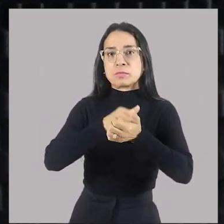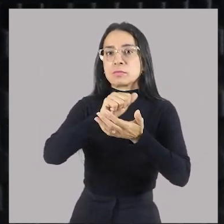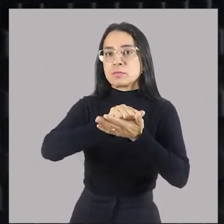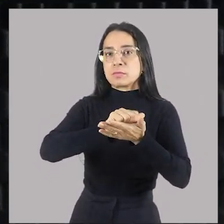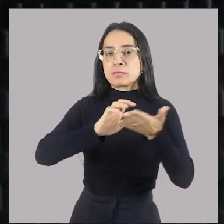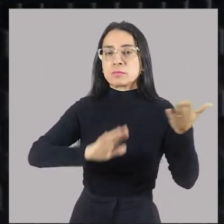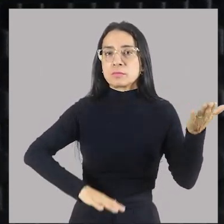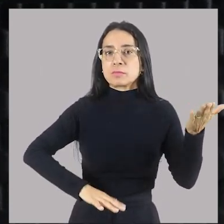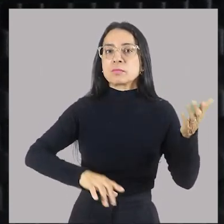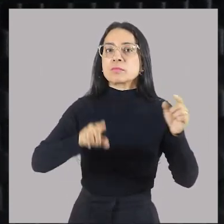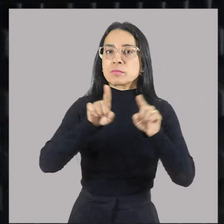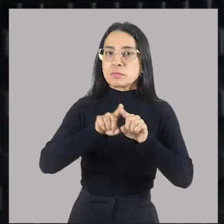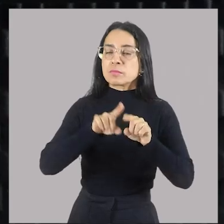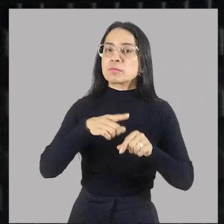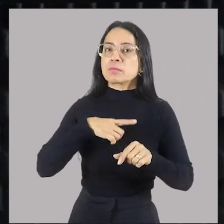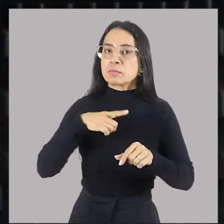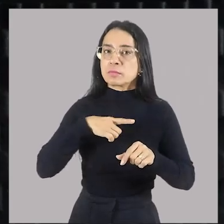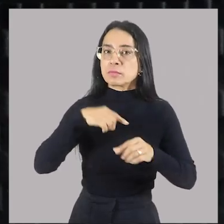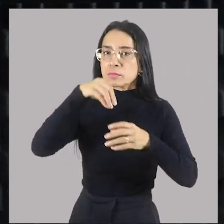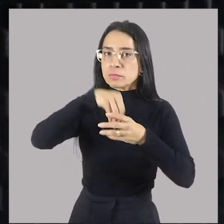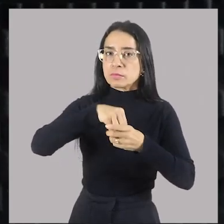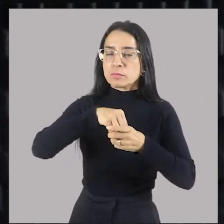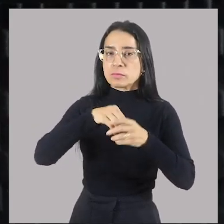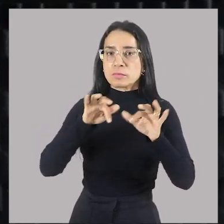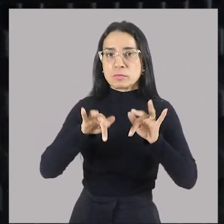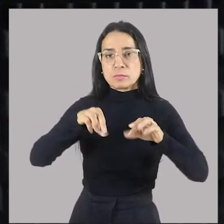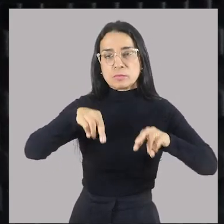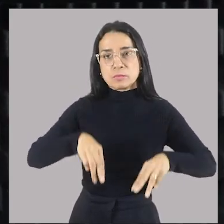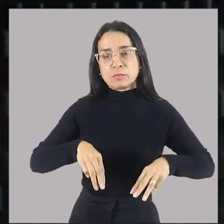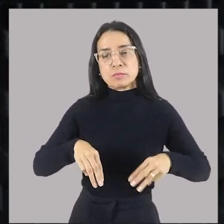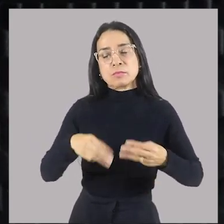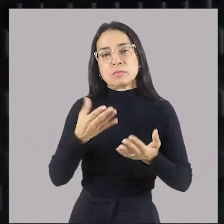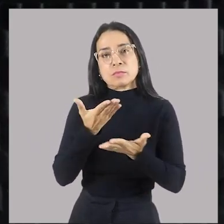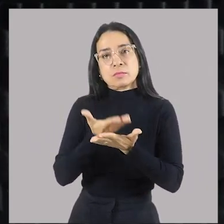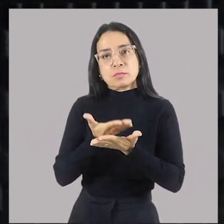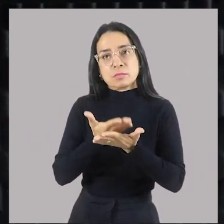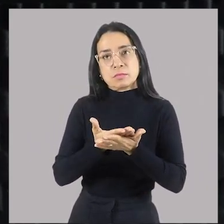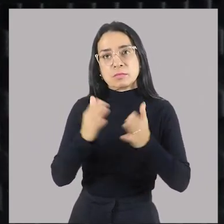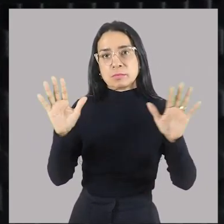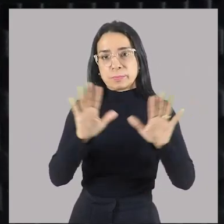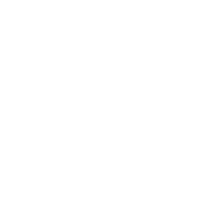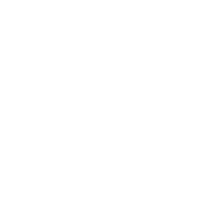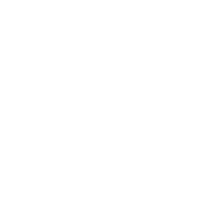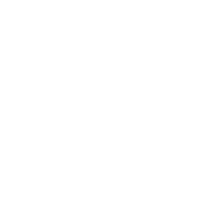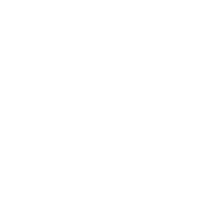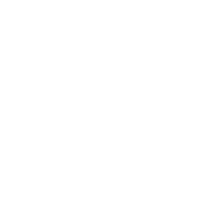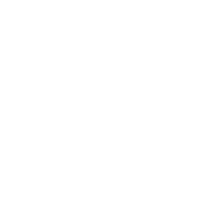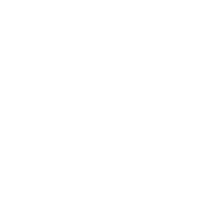também estão lá, certo? Com isso, a gente finaliza mais uma aula e até a próxima.